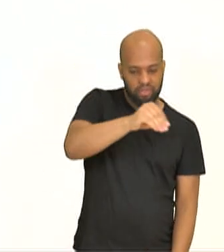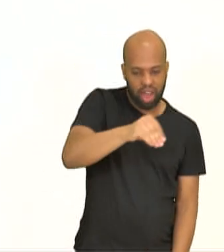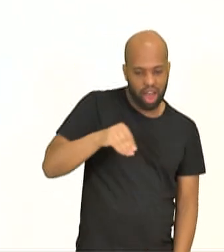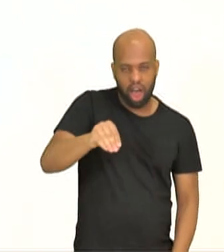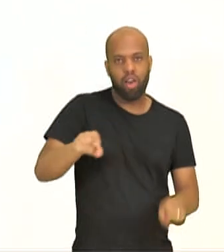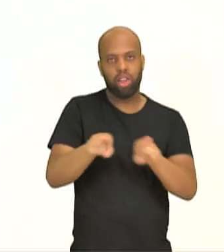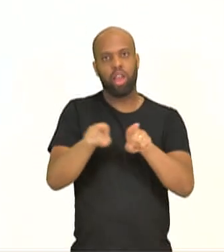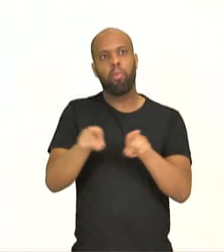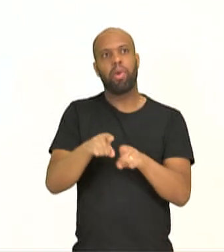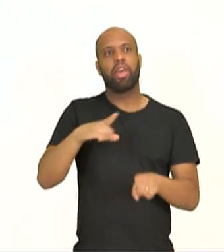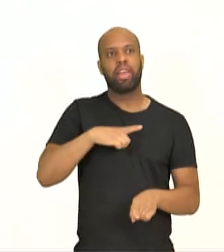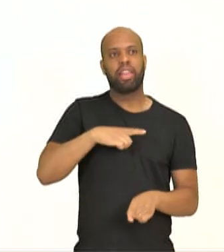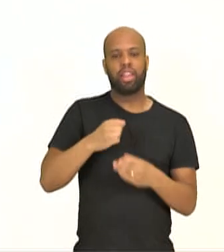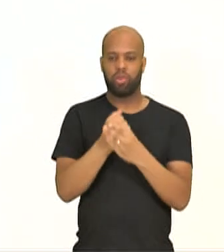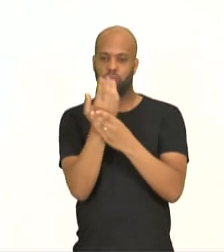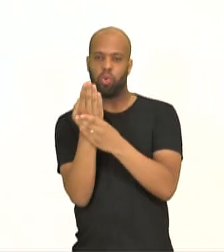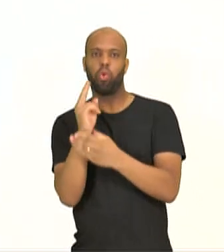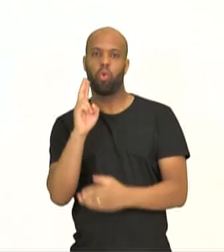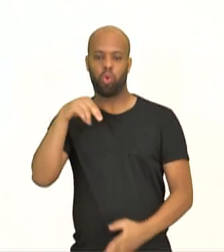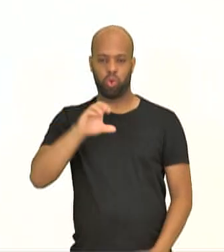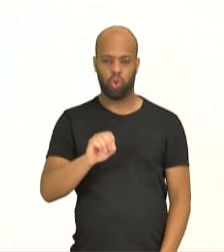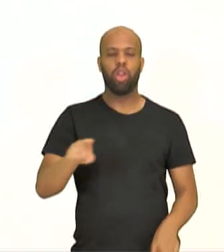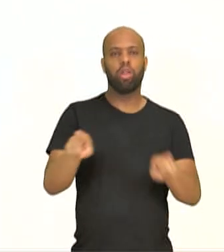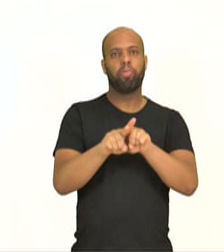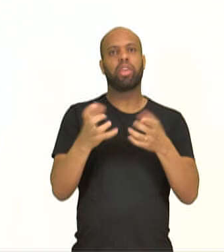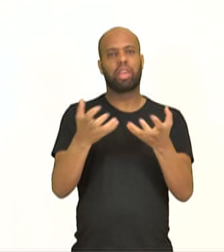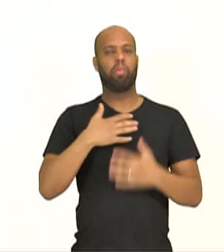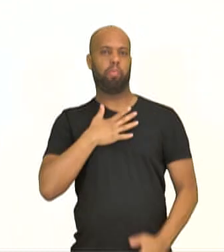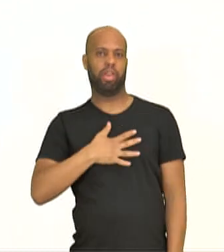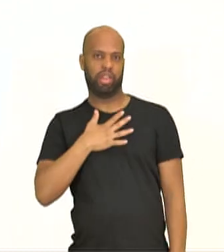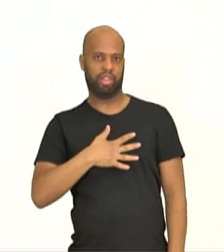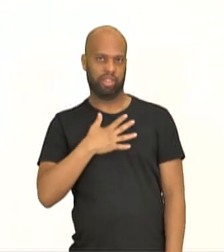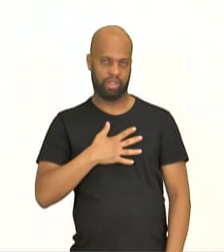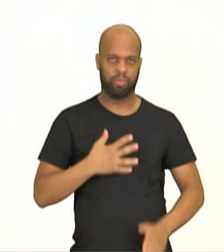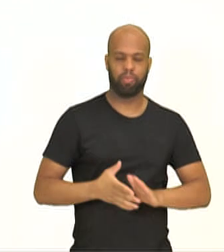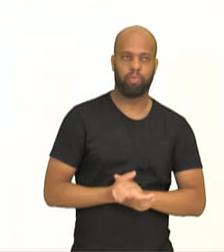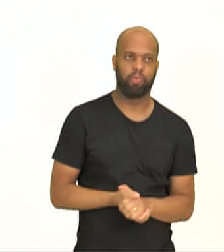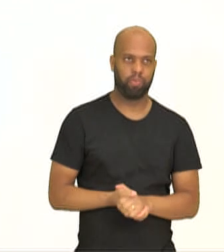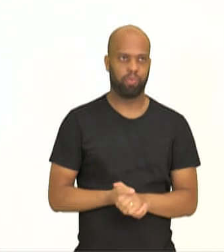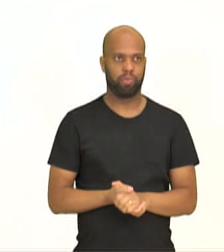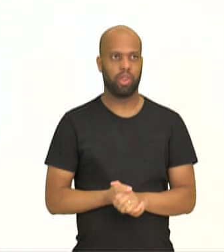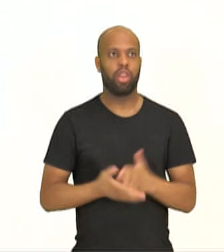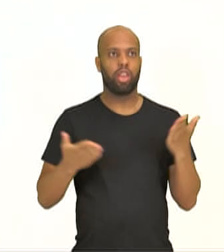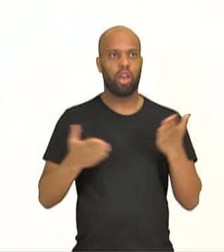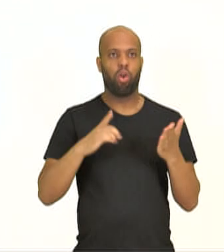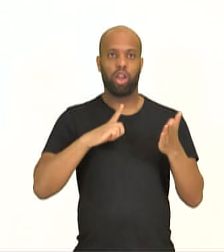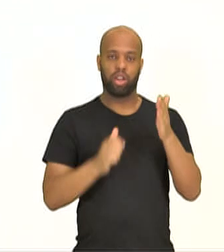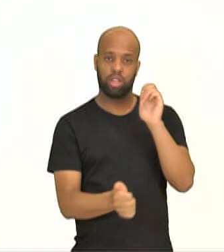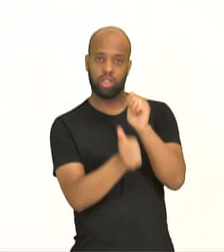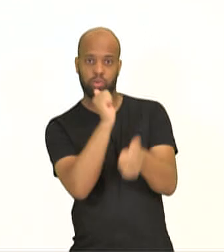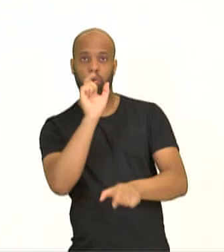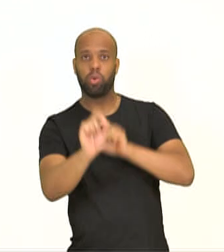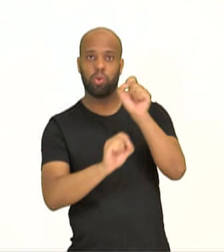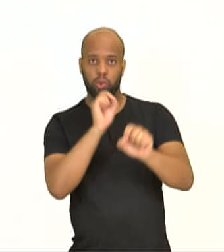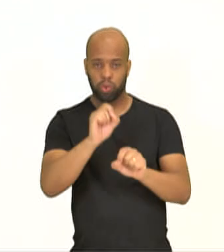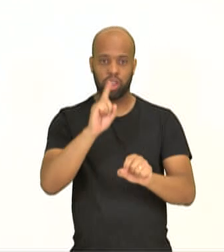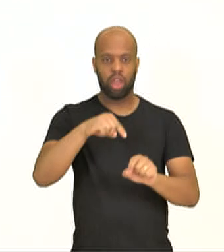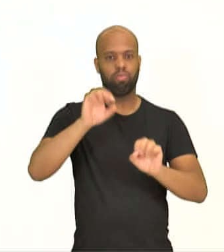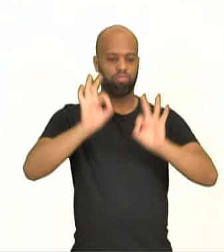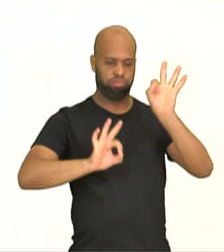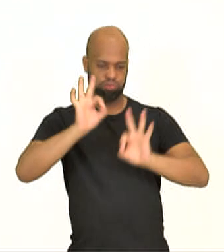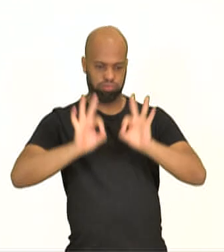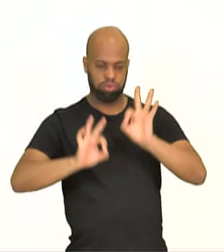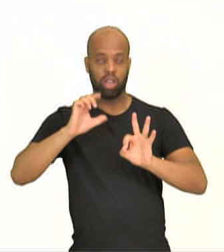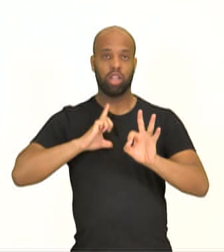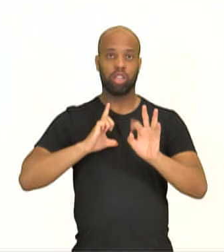estão associados à busca pelo prazer, ao lazer e ao entretenimento. Já os esportes são atividades sistematizadas